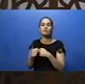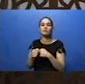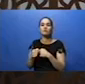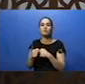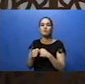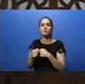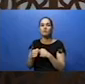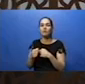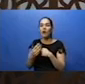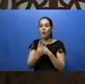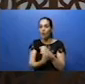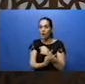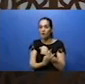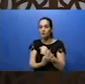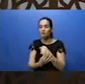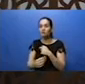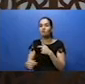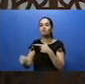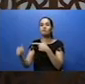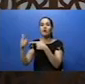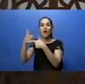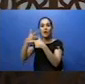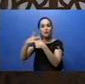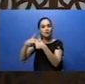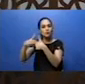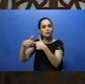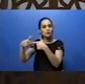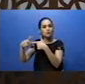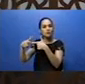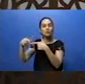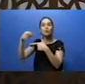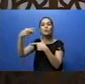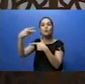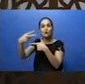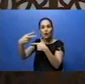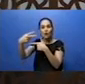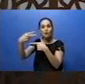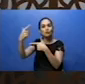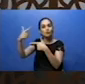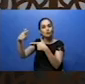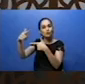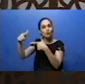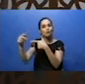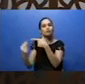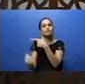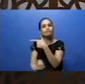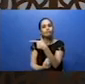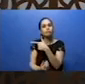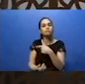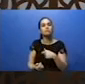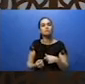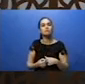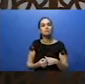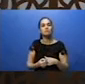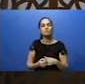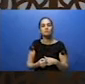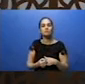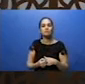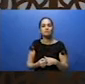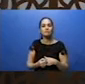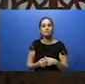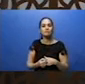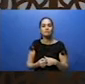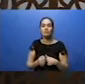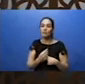por 2 dá 4. Também é par, coloco 2. 4 dividido